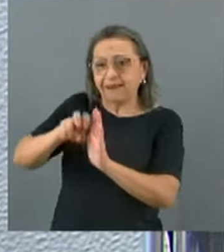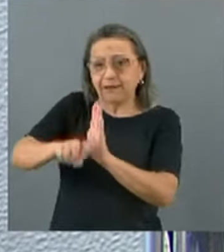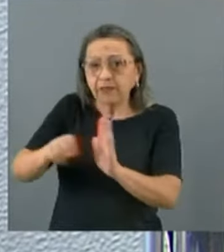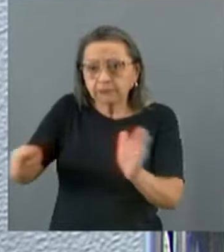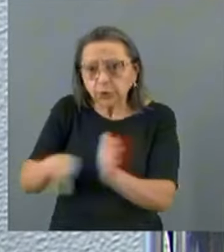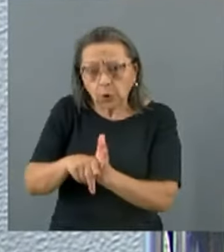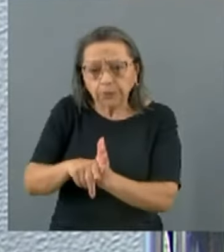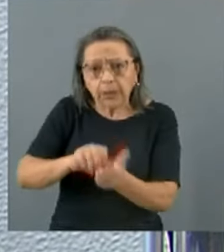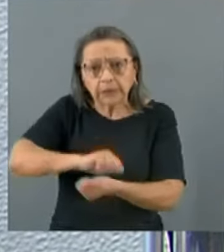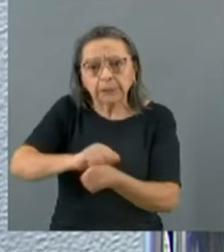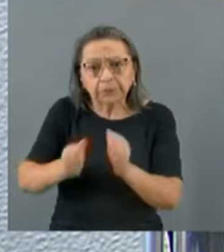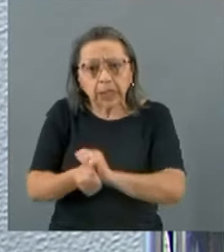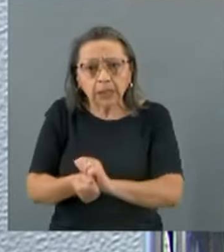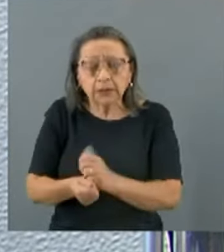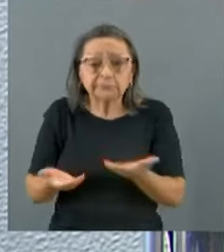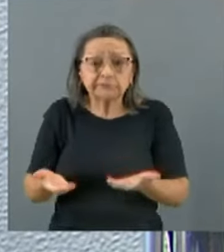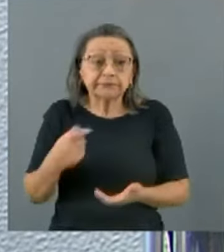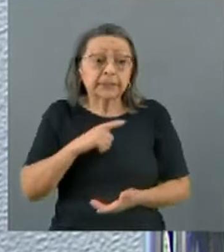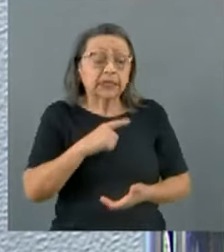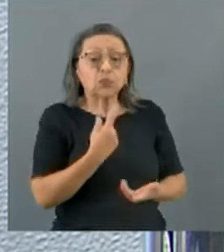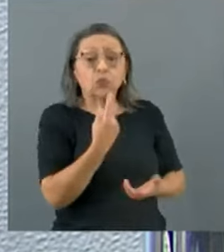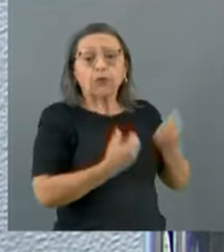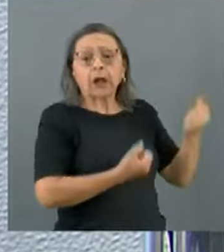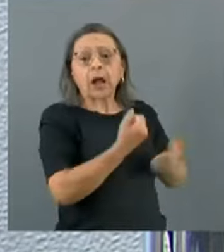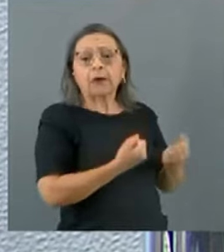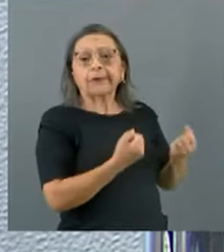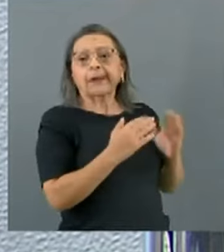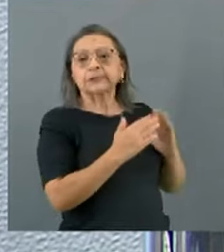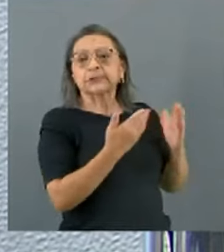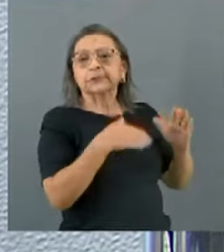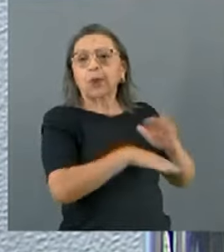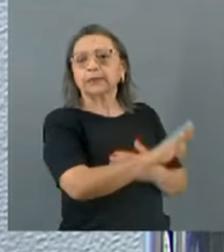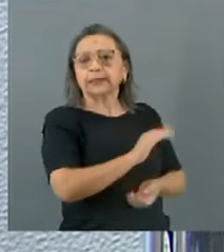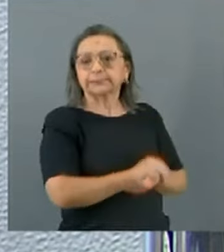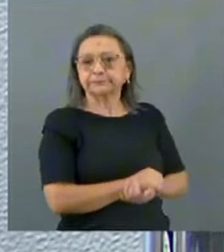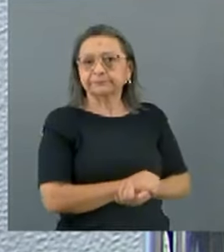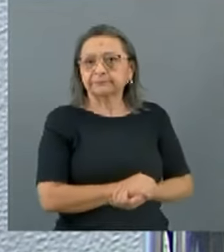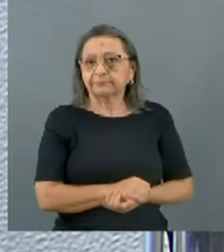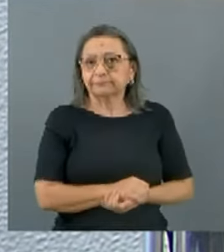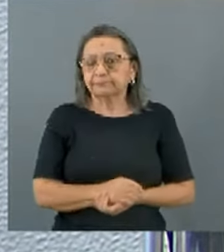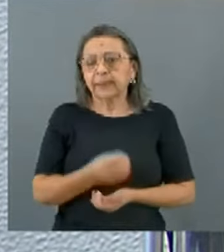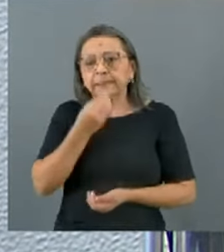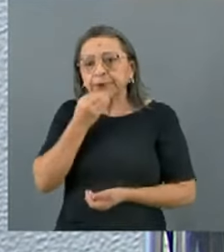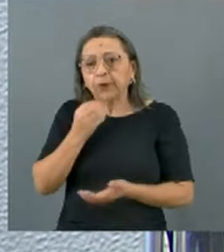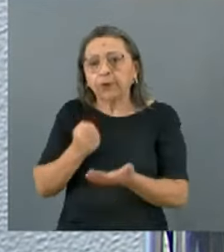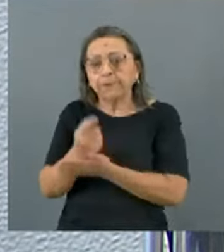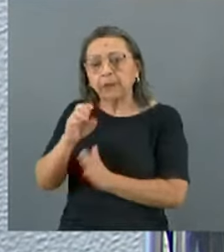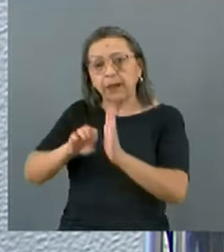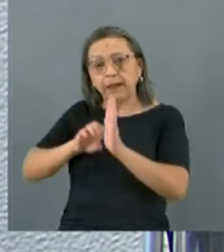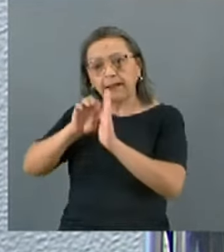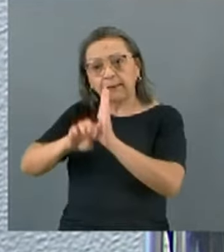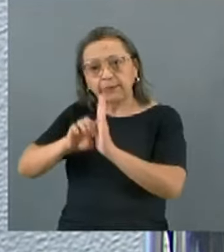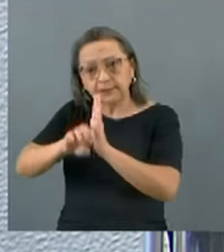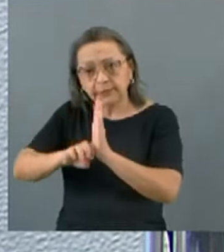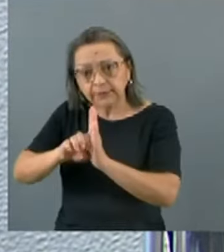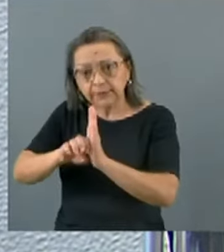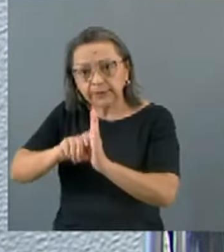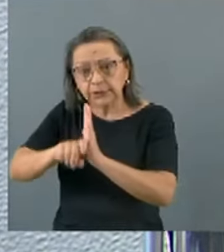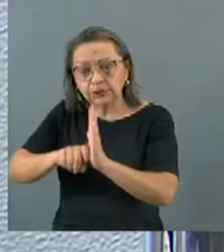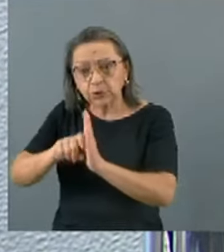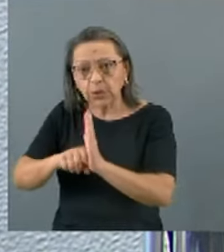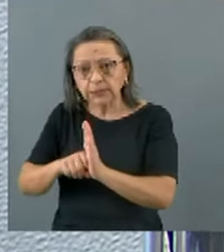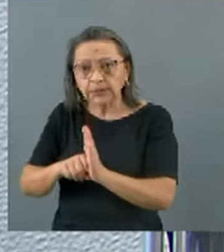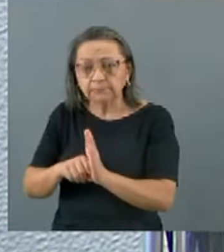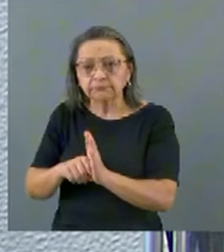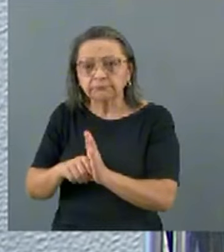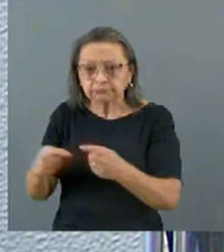adequada para ela, para ter um carro na garagem. Ela, ao invés de comprar uma cadeira de rodas sob medida, ela compra um carro porque ela precisa